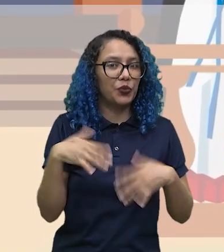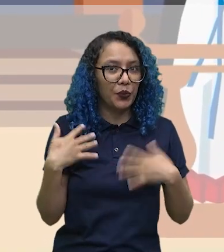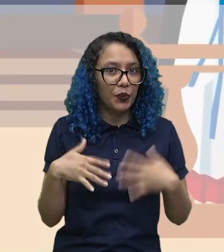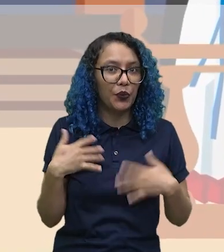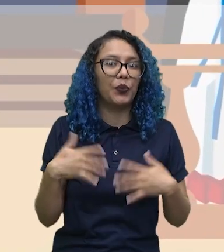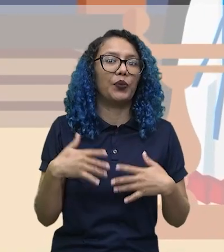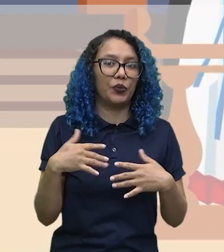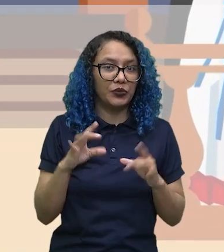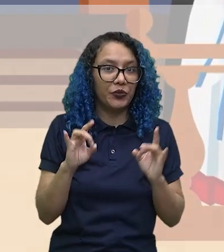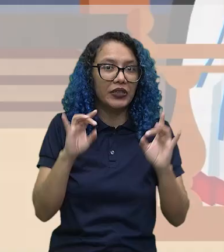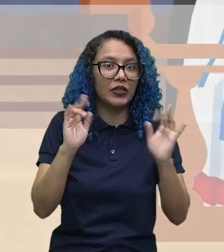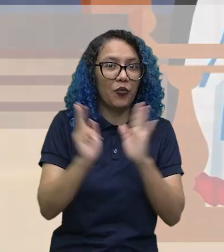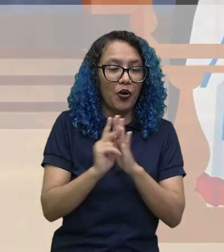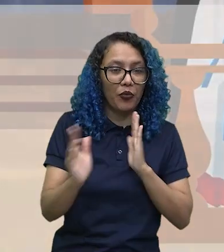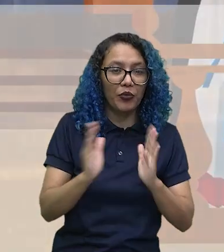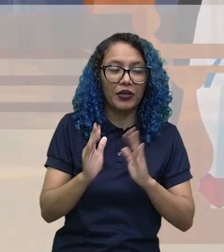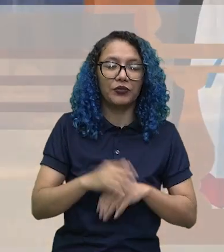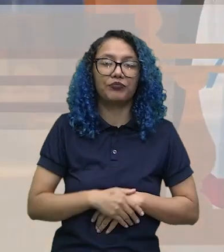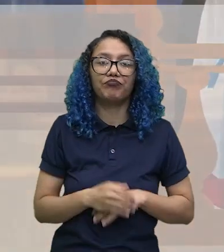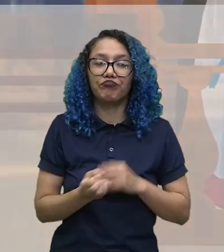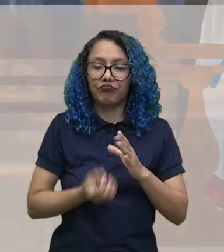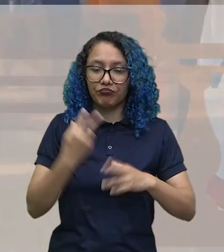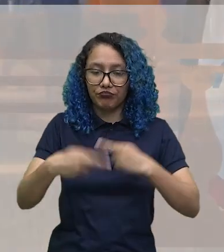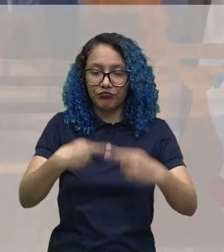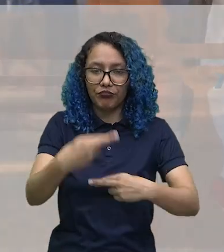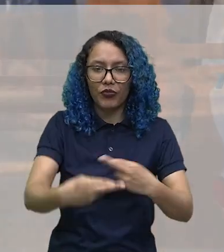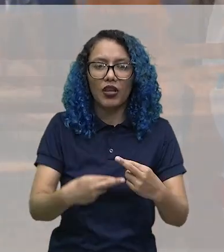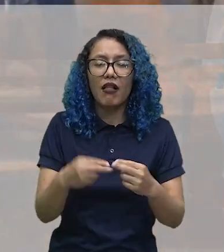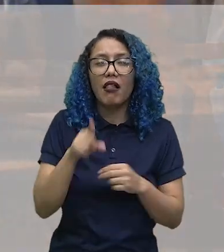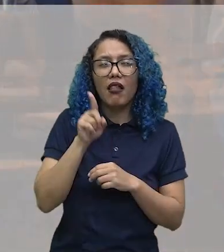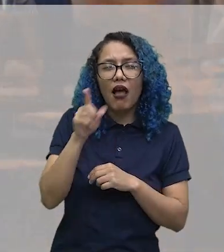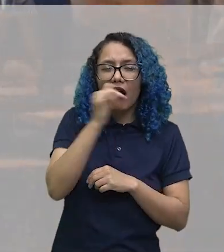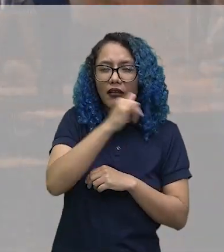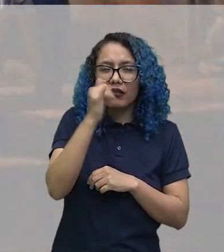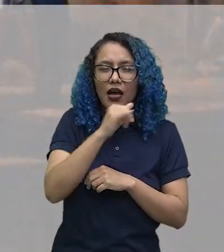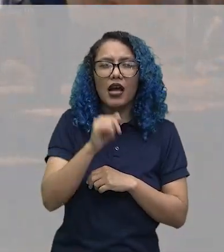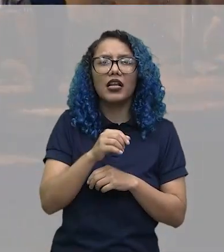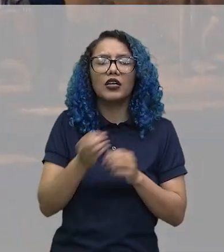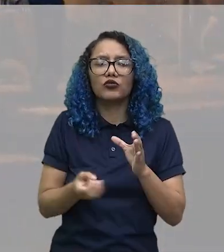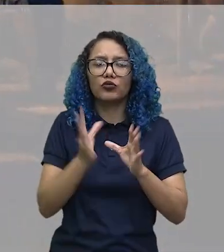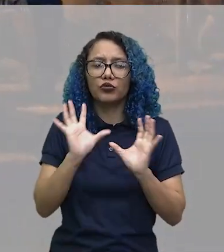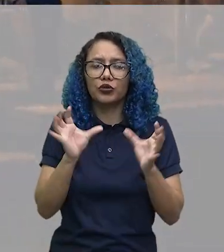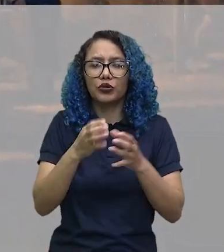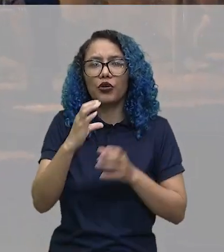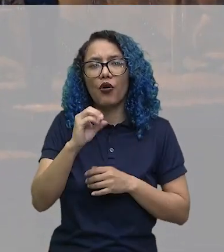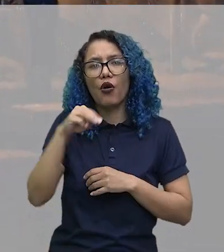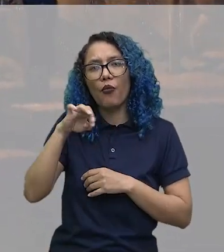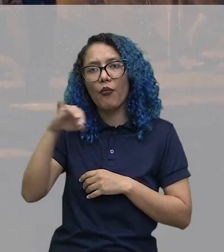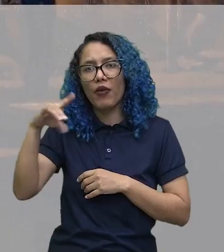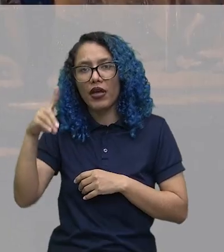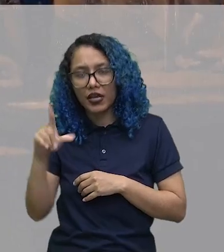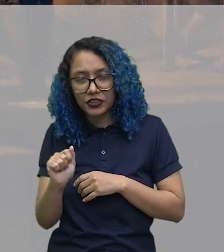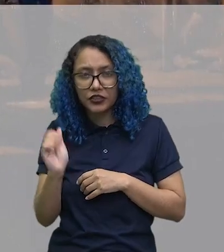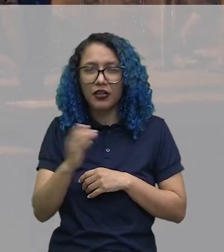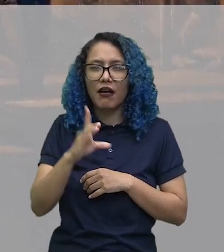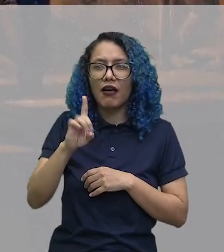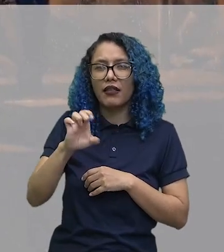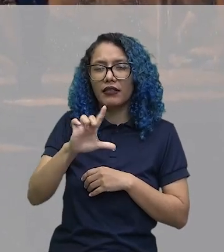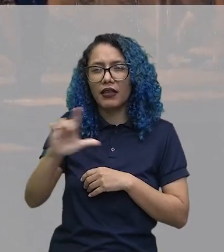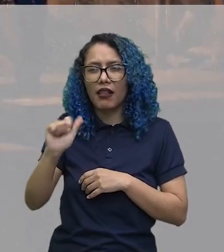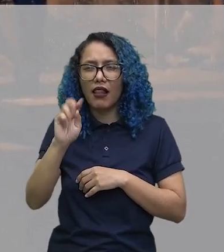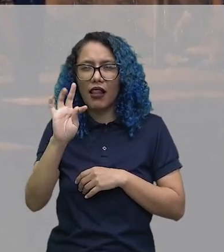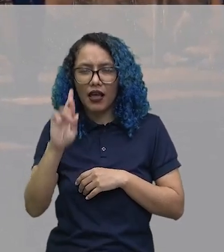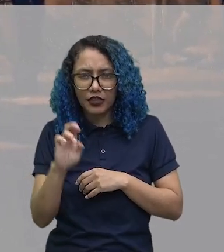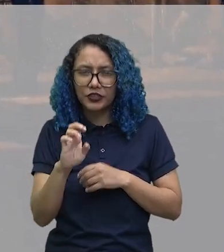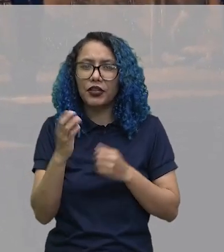para aquela época. No Renascimento, especialmente na Itália, surge a comédia dell'arte, um